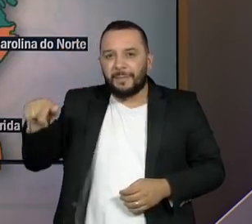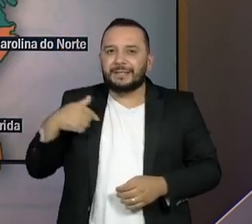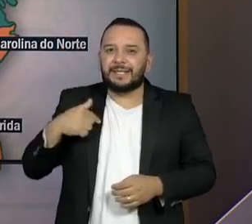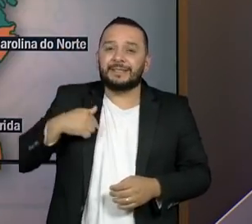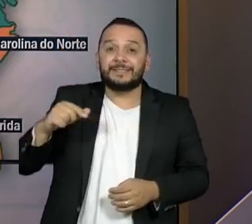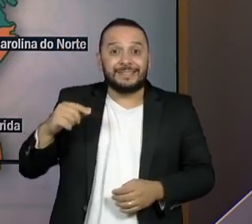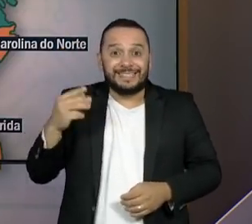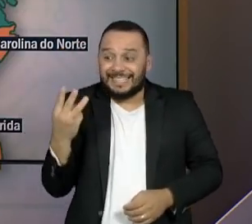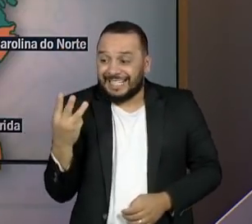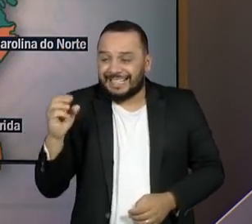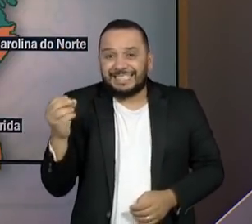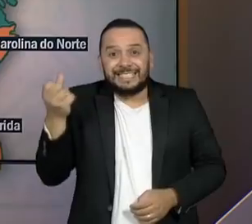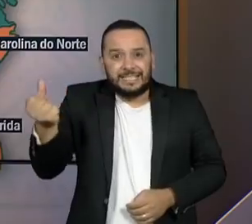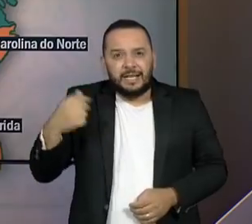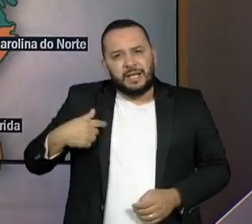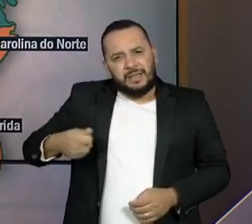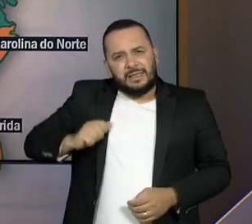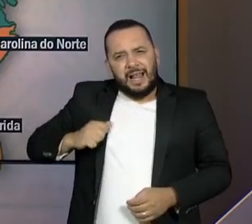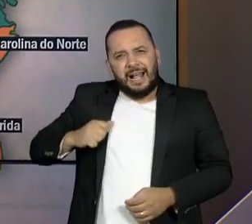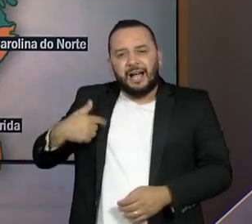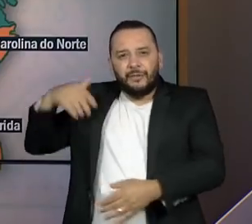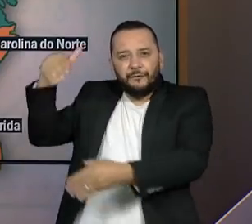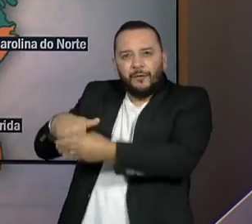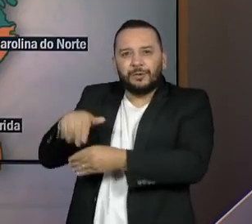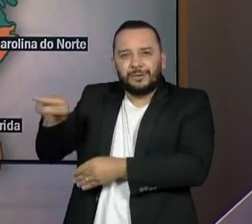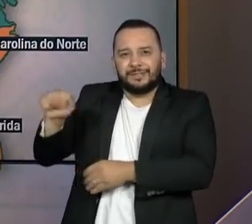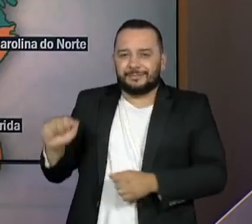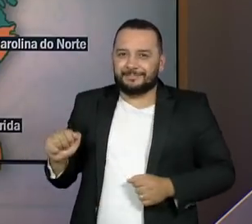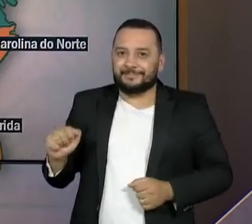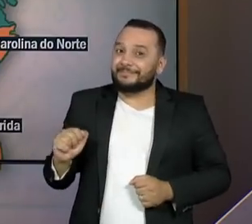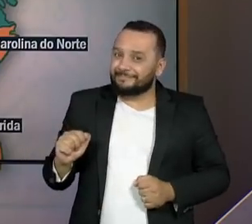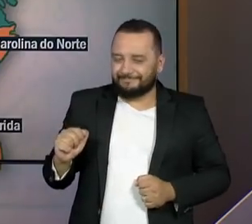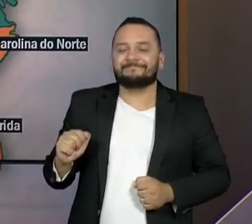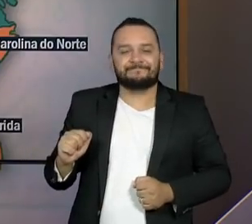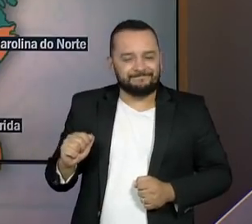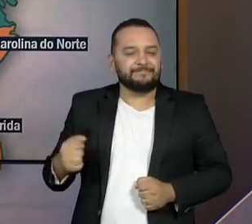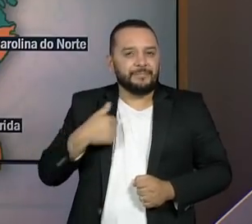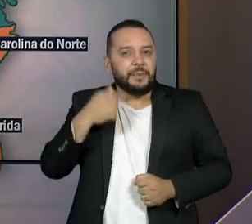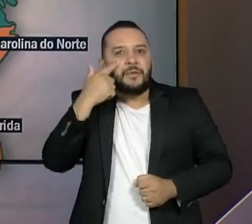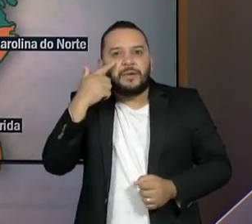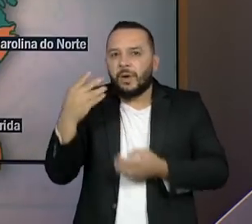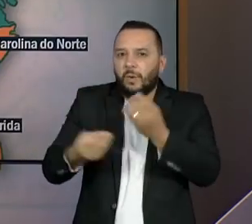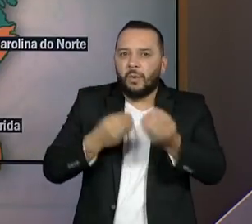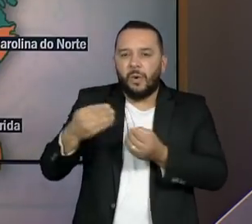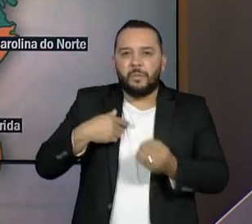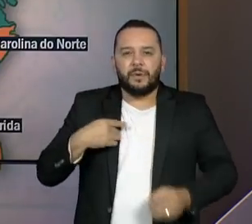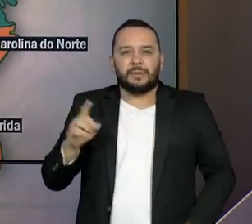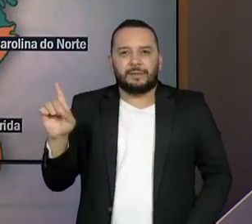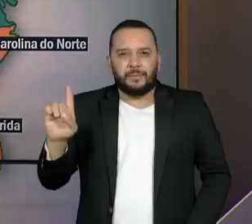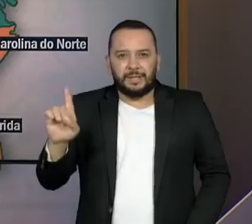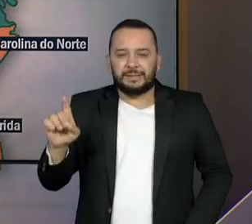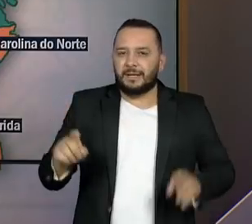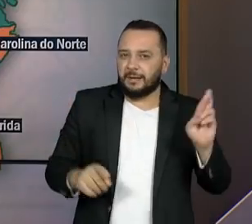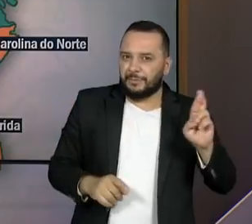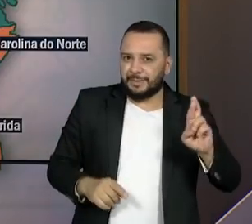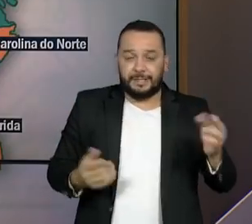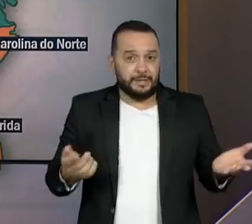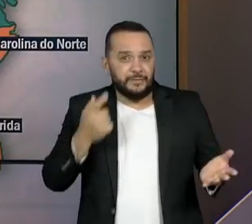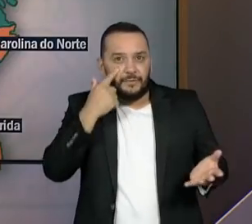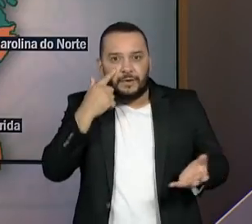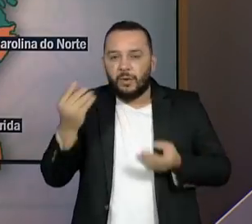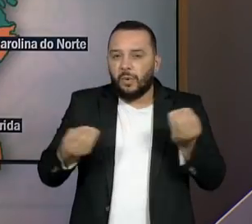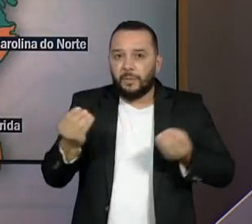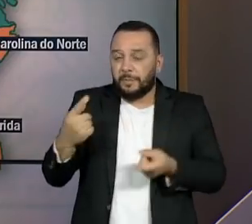306 delegados, né? Vamos ver agora um mapa interessante que mostra as bases democratas e republicanas, porque